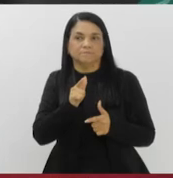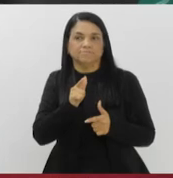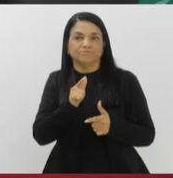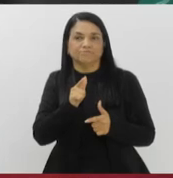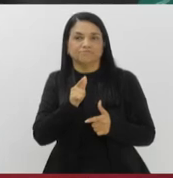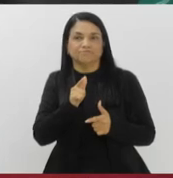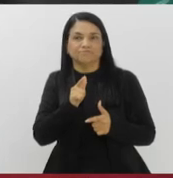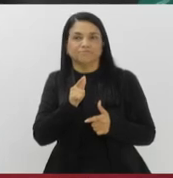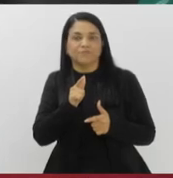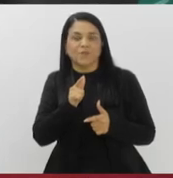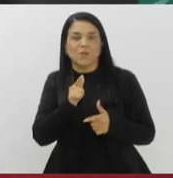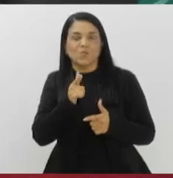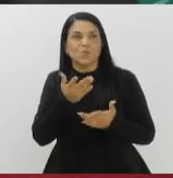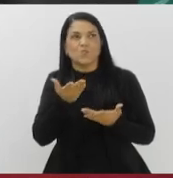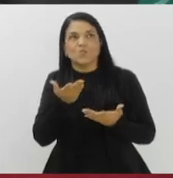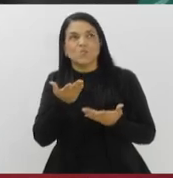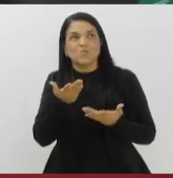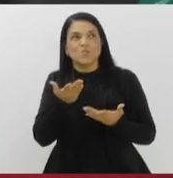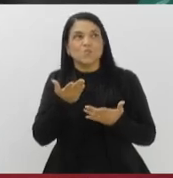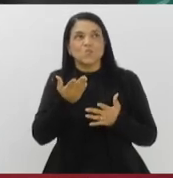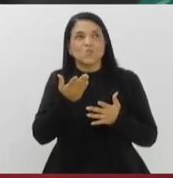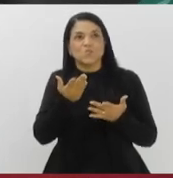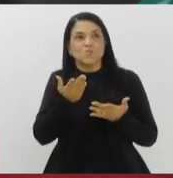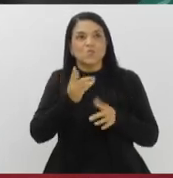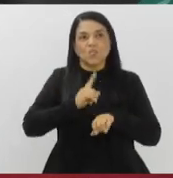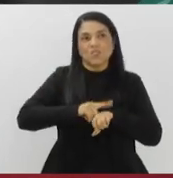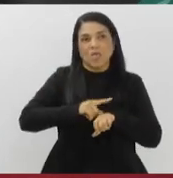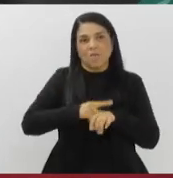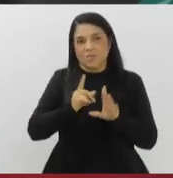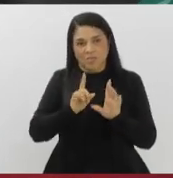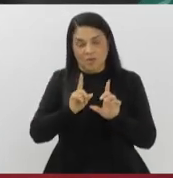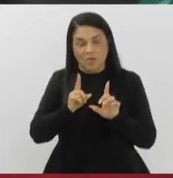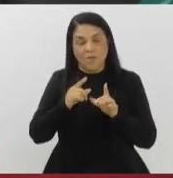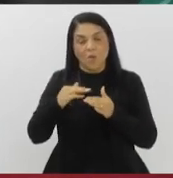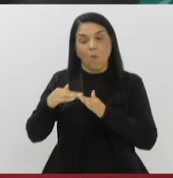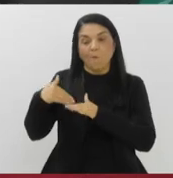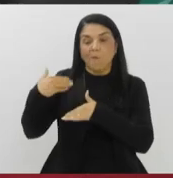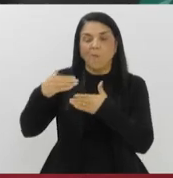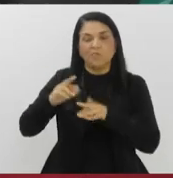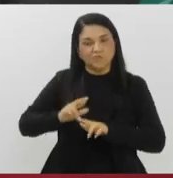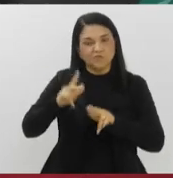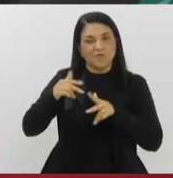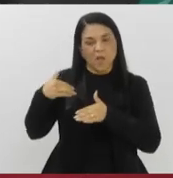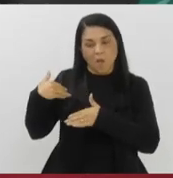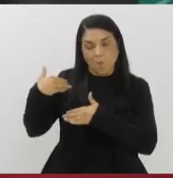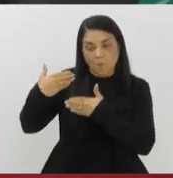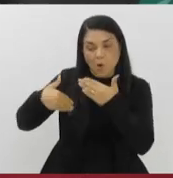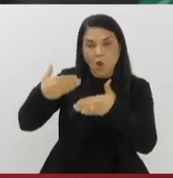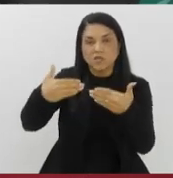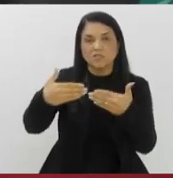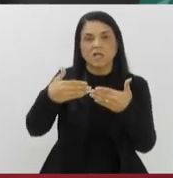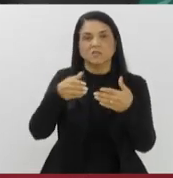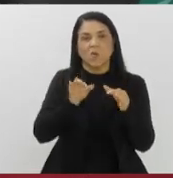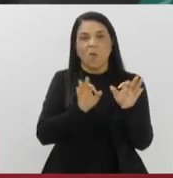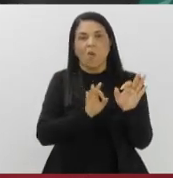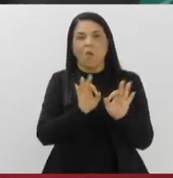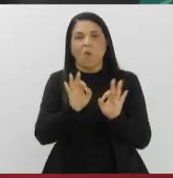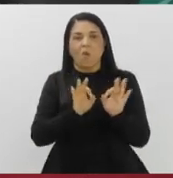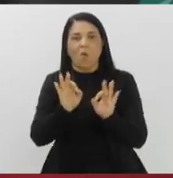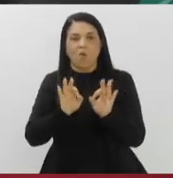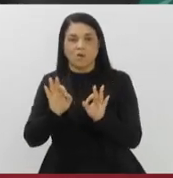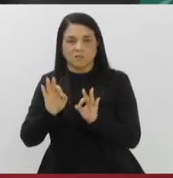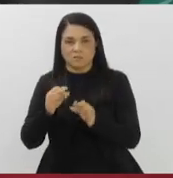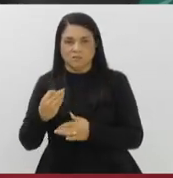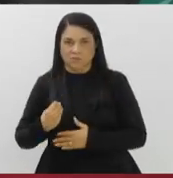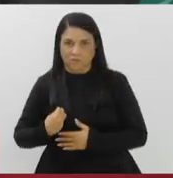tempo, mas eu queria falar desse processo que vivemos nas nossas organizações, né, de